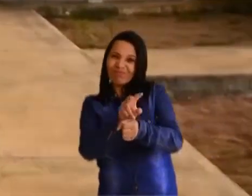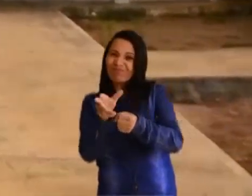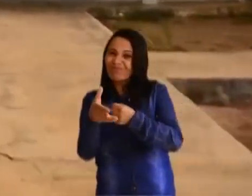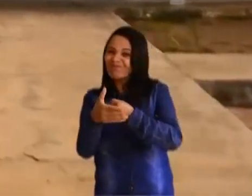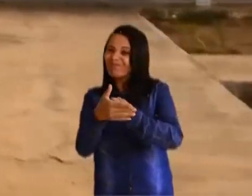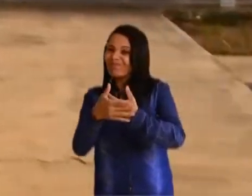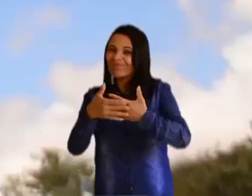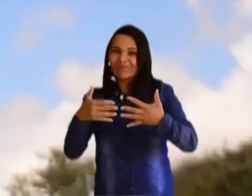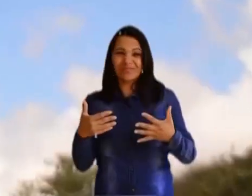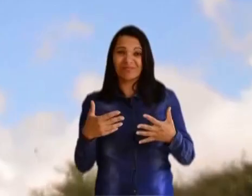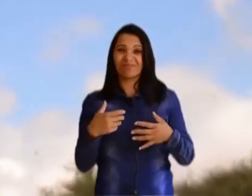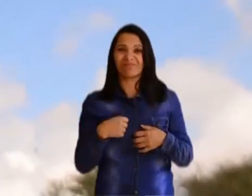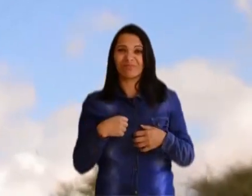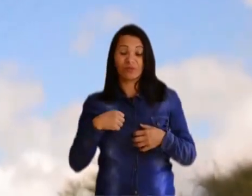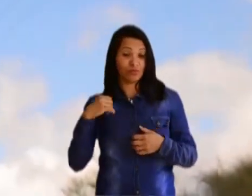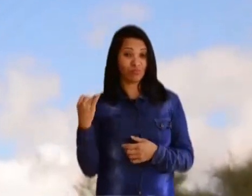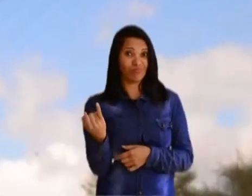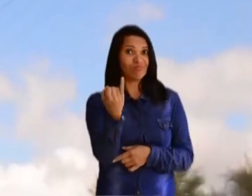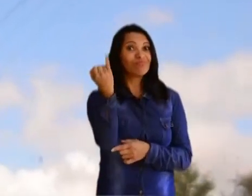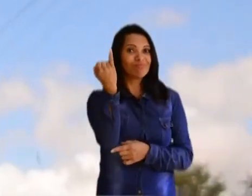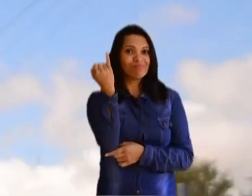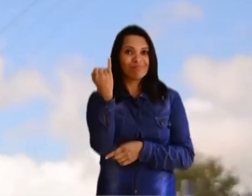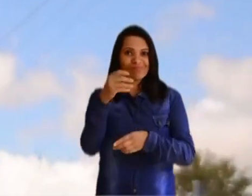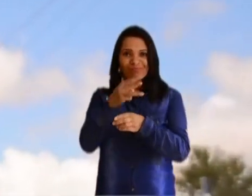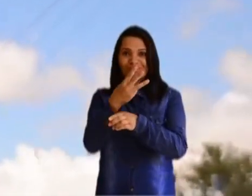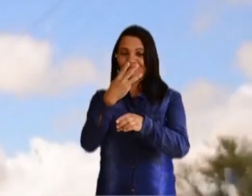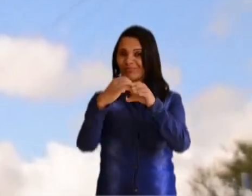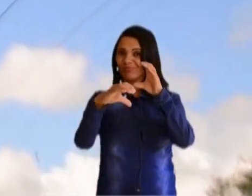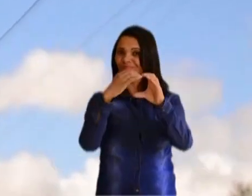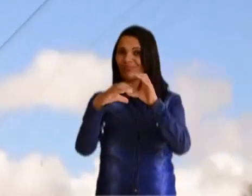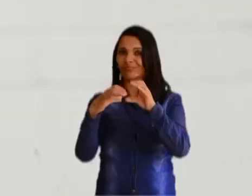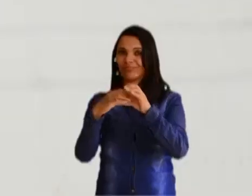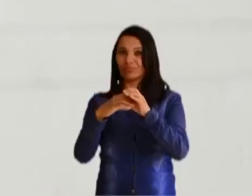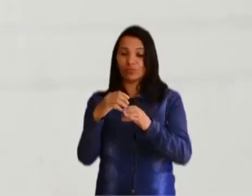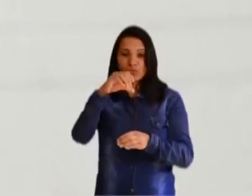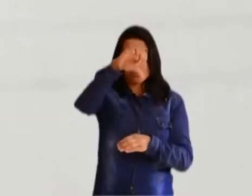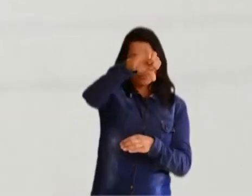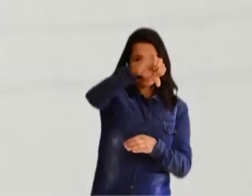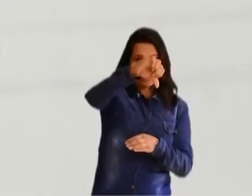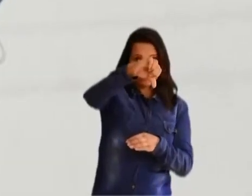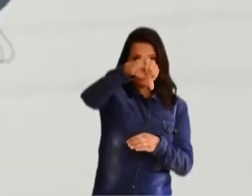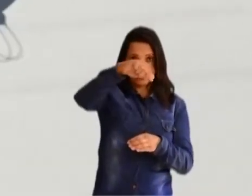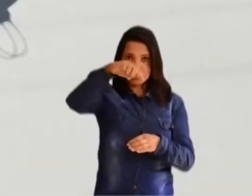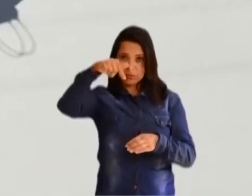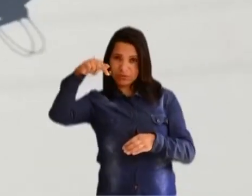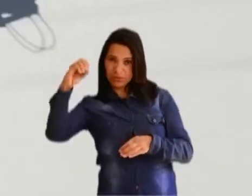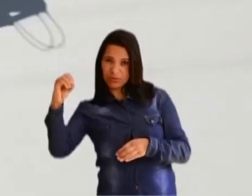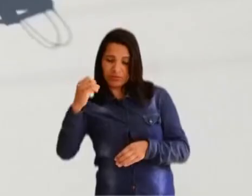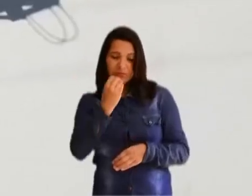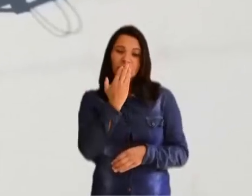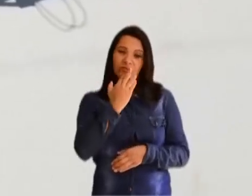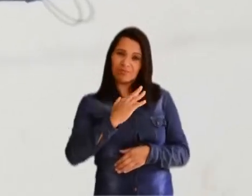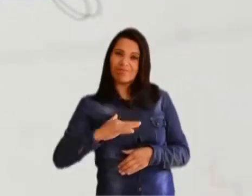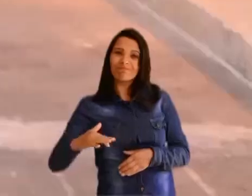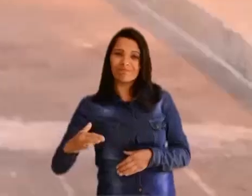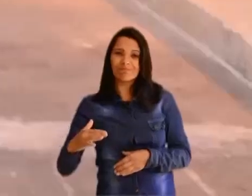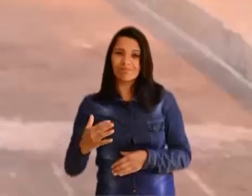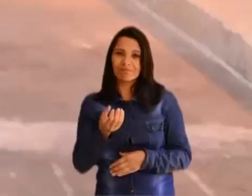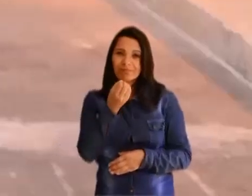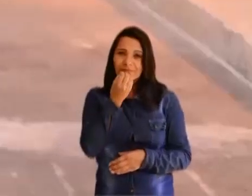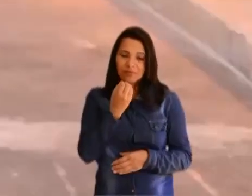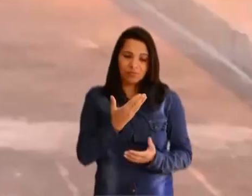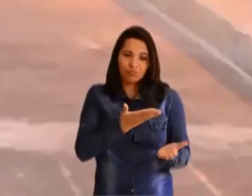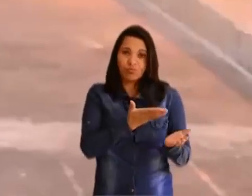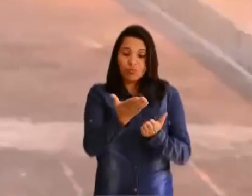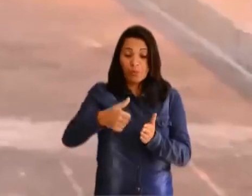e neste momento de pandemia se tornou de suma importância né É hoje 960 crianças